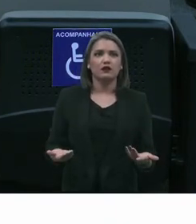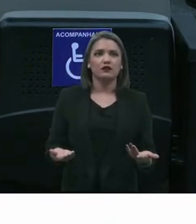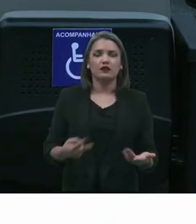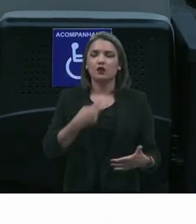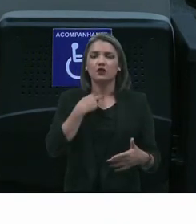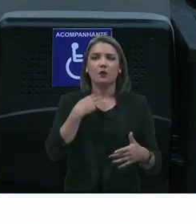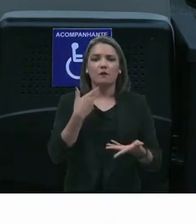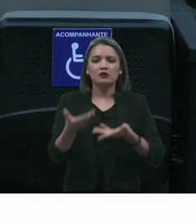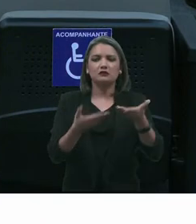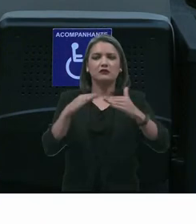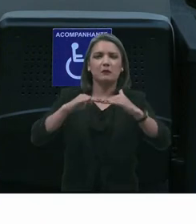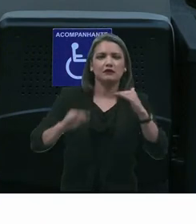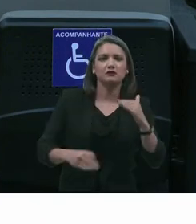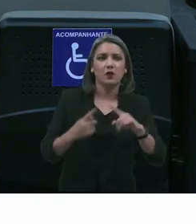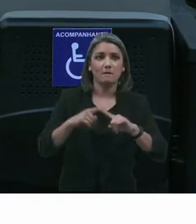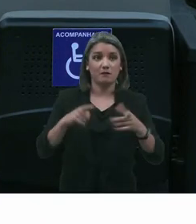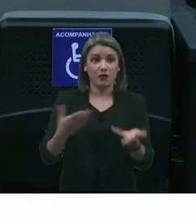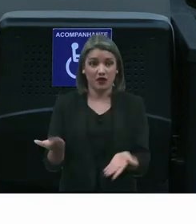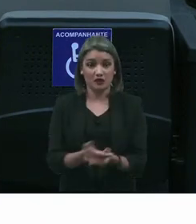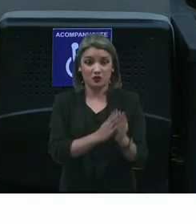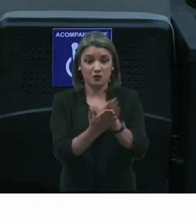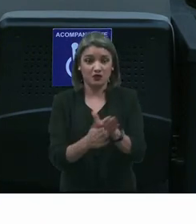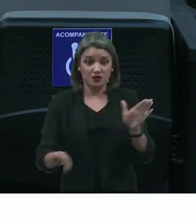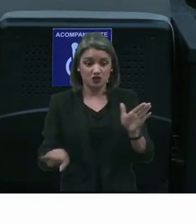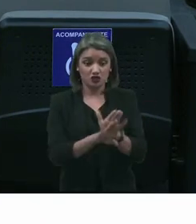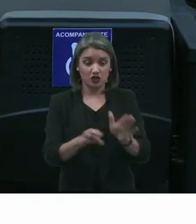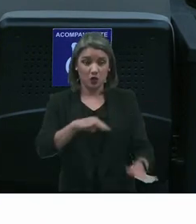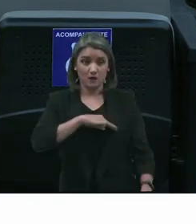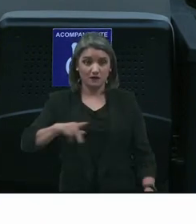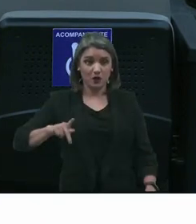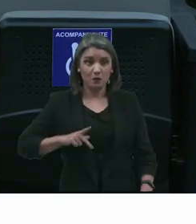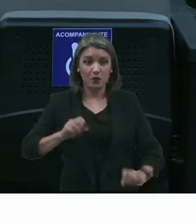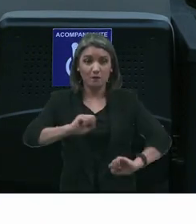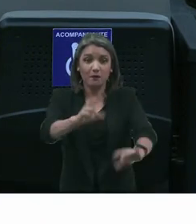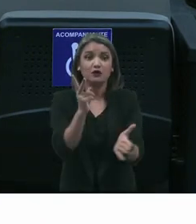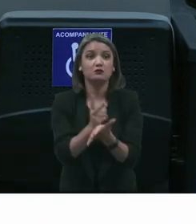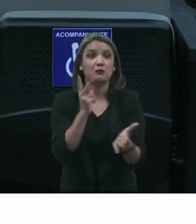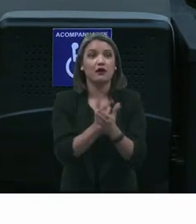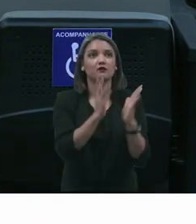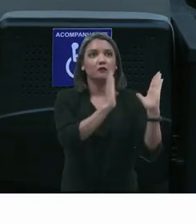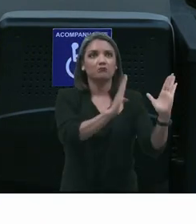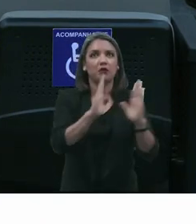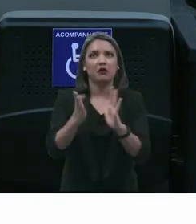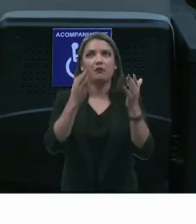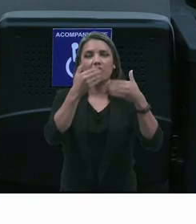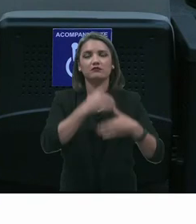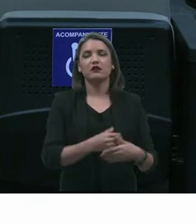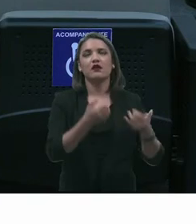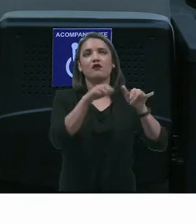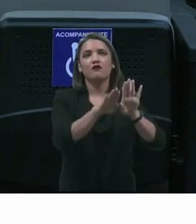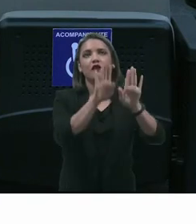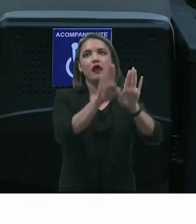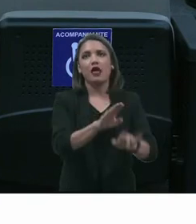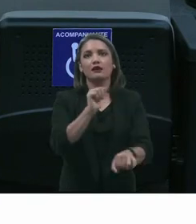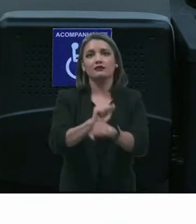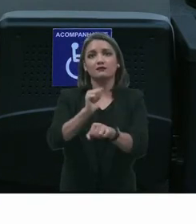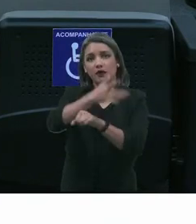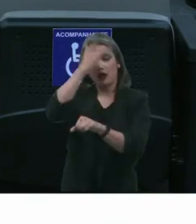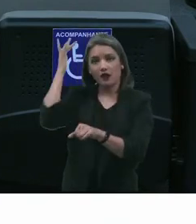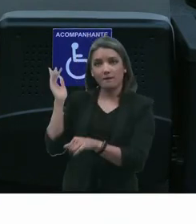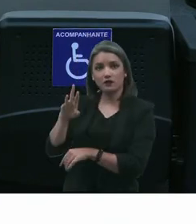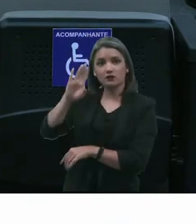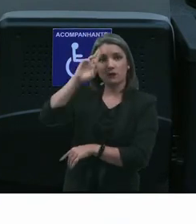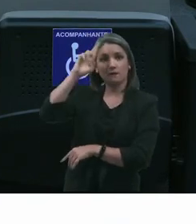que os processos, após entrada no setor próprio do Ministério Público, podem permanecer na prateleira, aguardando que o titular da ação penal